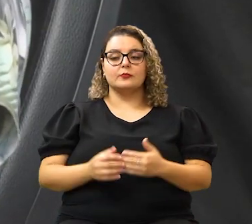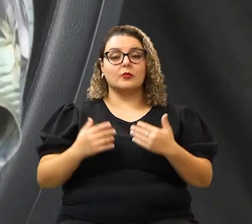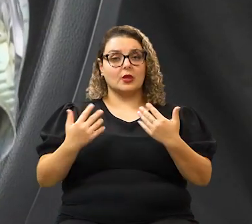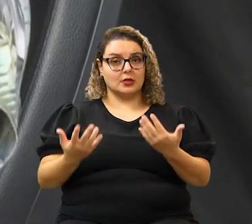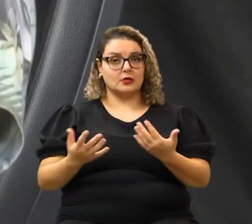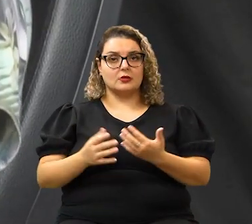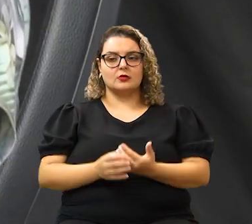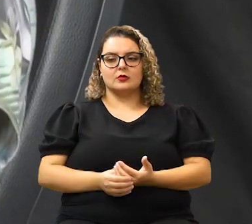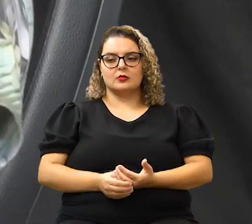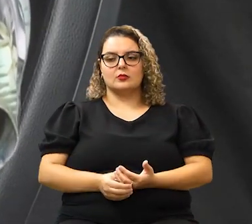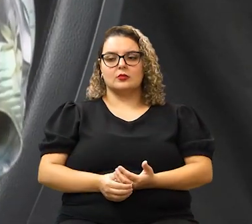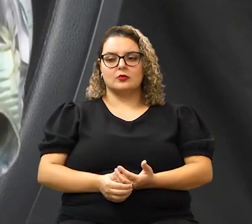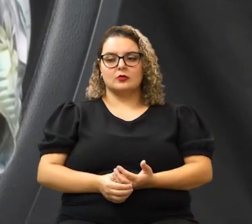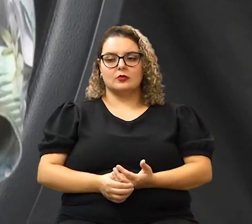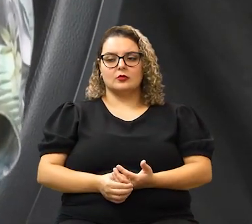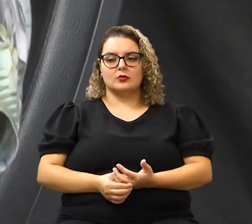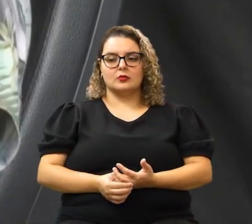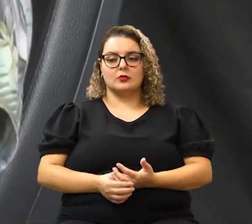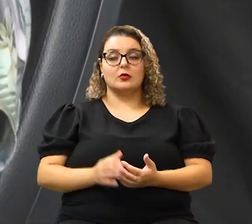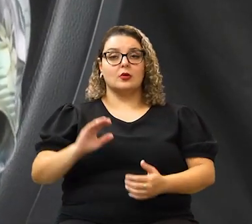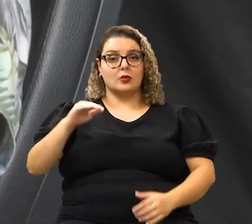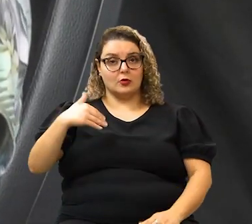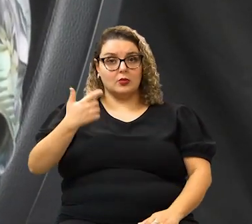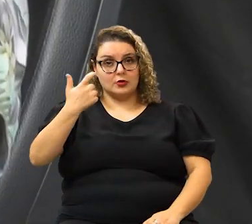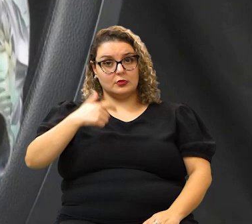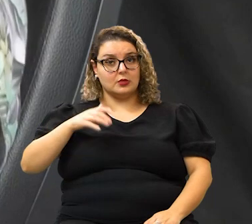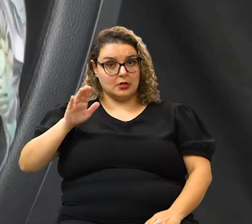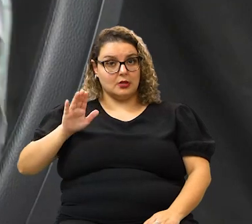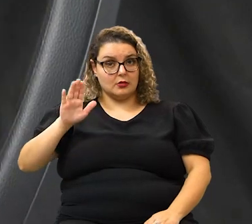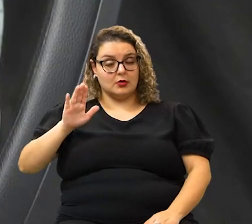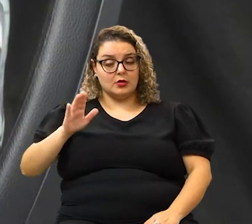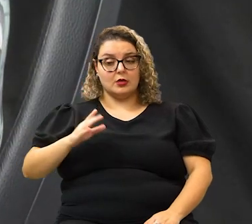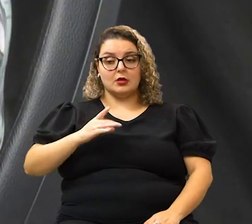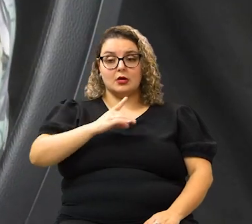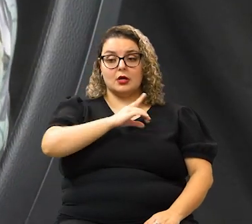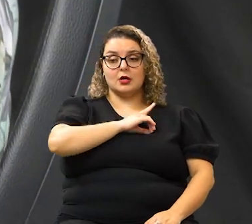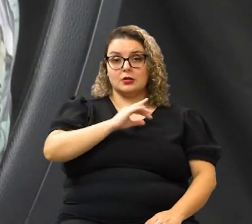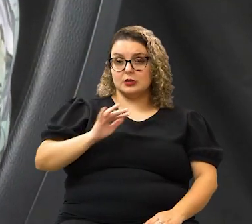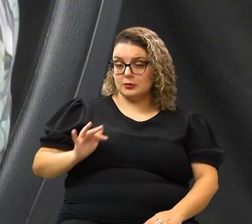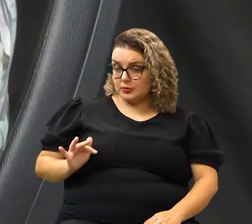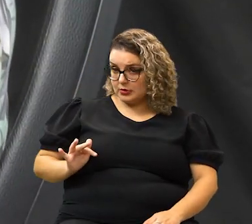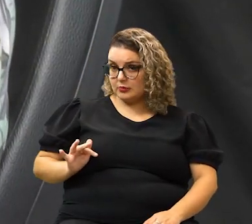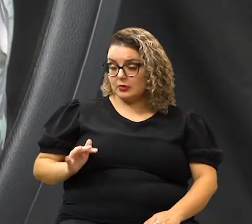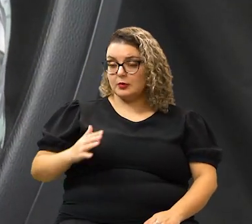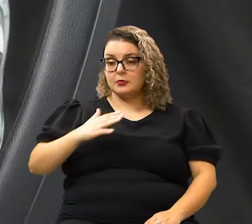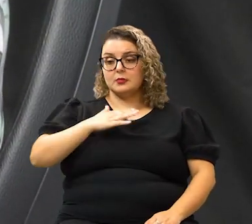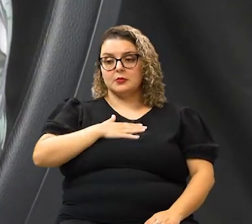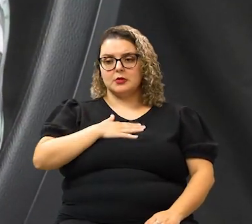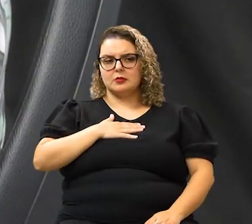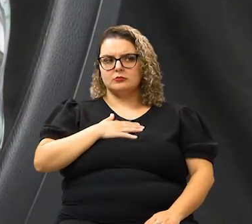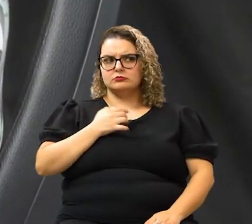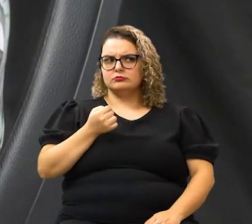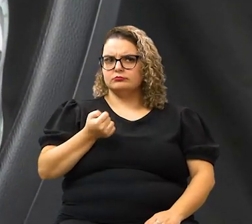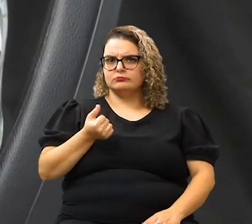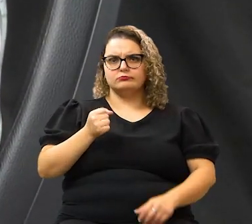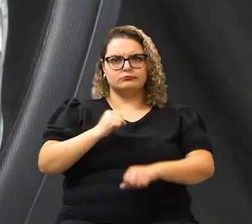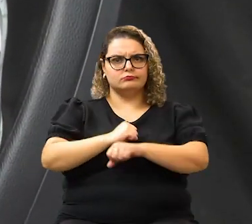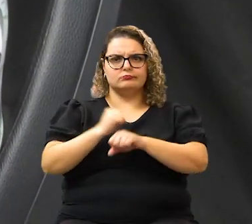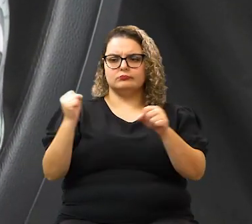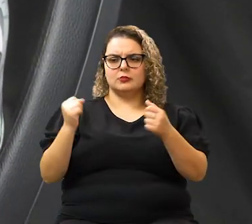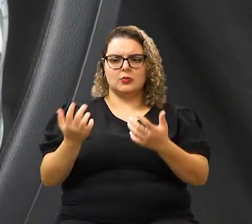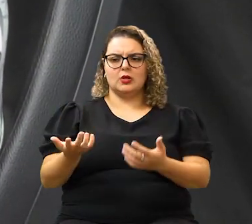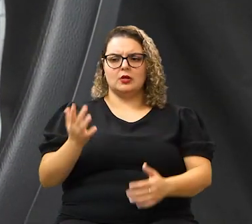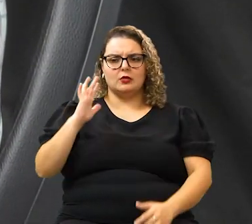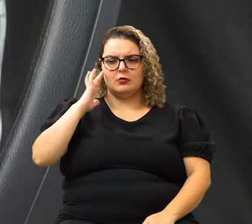quando eu saí candidata, por exemplo, quando eu saí candidata a deputada federal, para mim era quase impossível. Né? Eu achava que era meio difícil